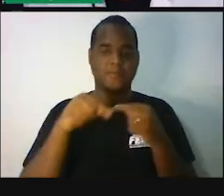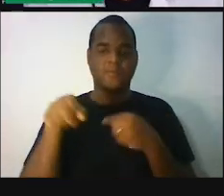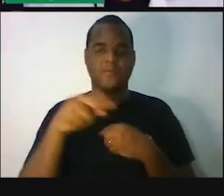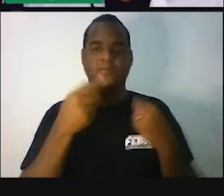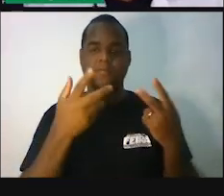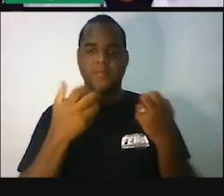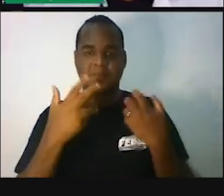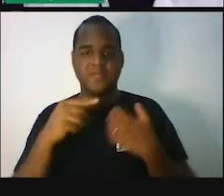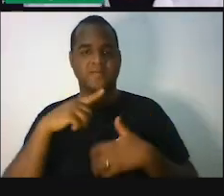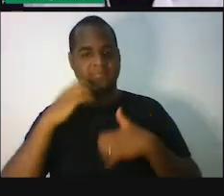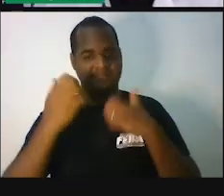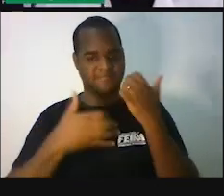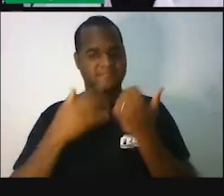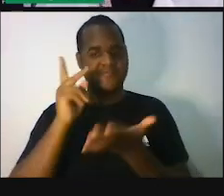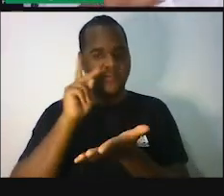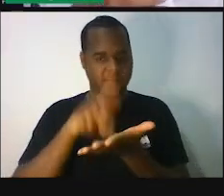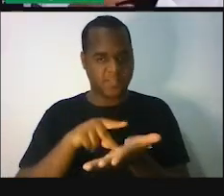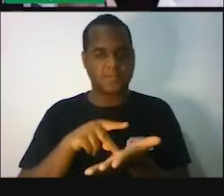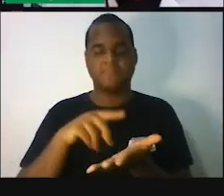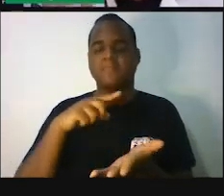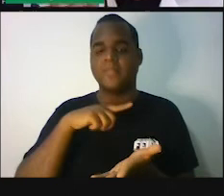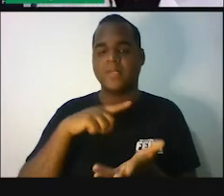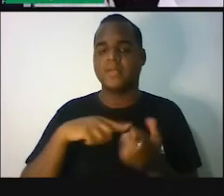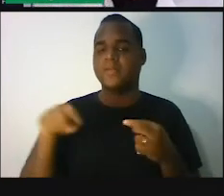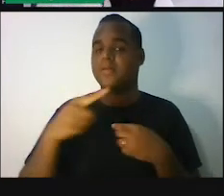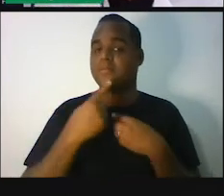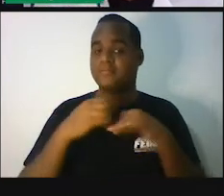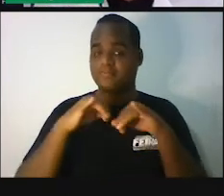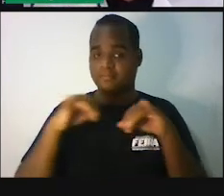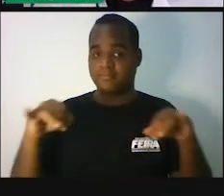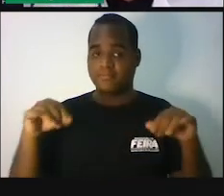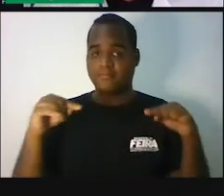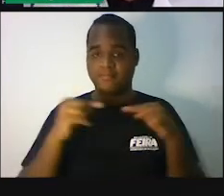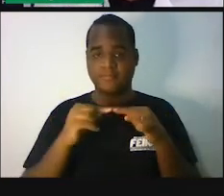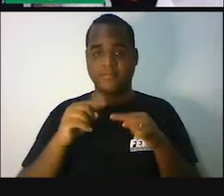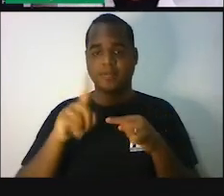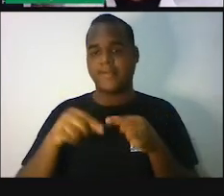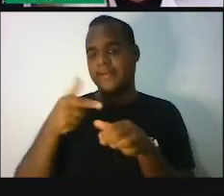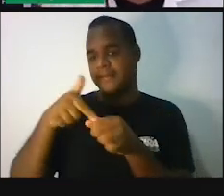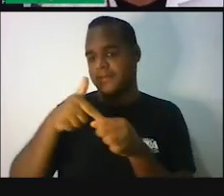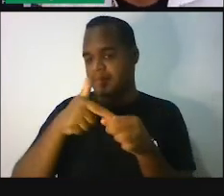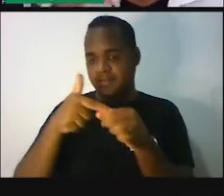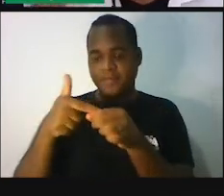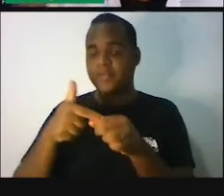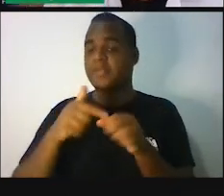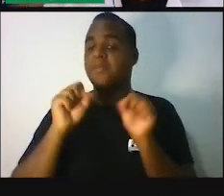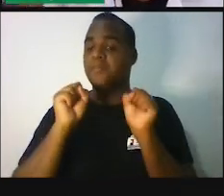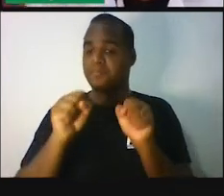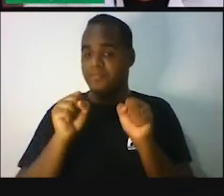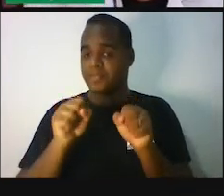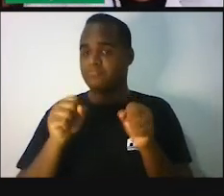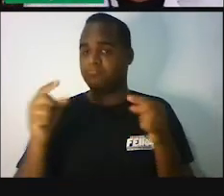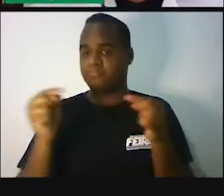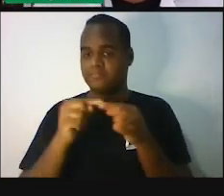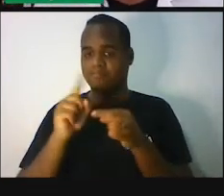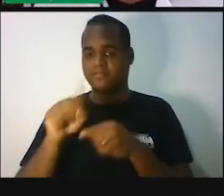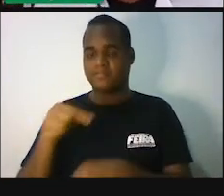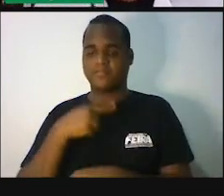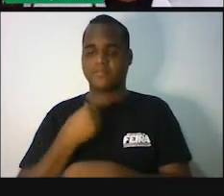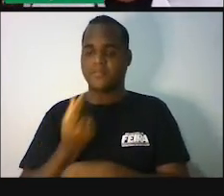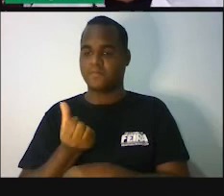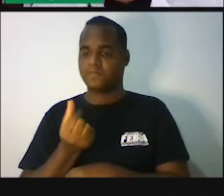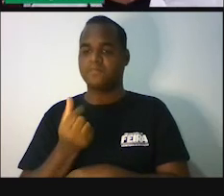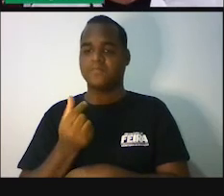pensar a situação real. Então, digamos que em um determinado posto de combustível, nesse momento, o preço da gasolina